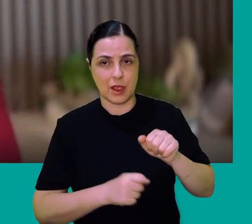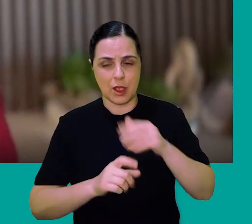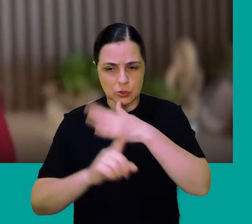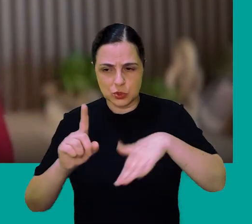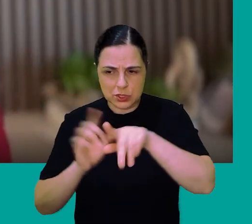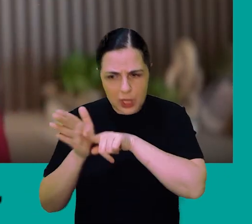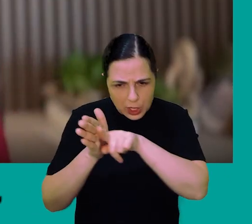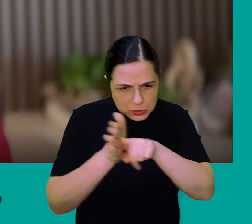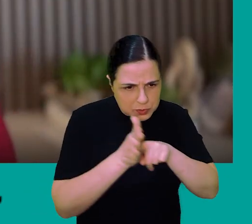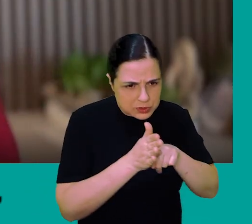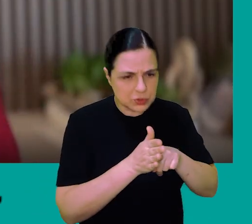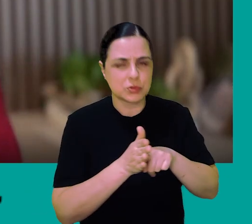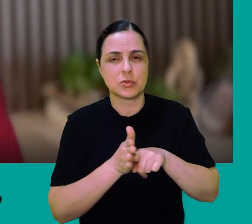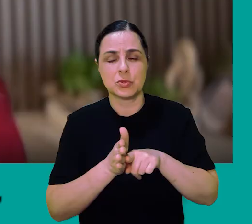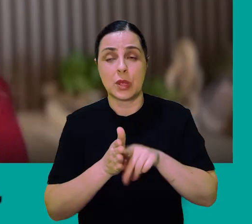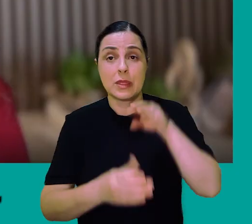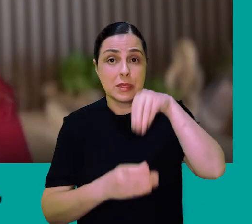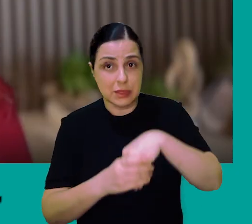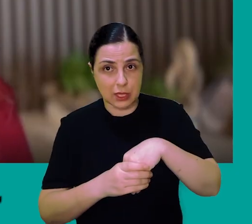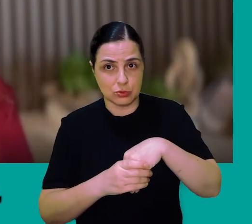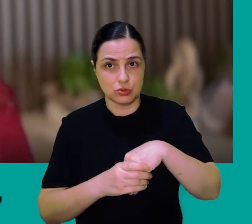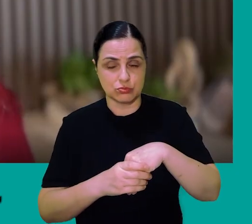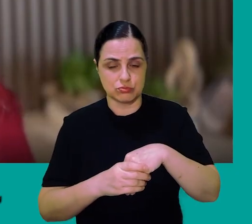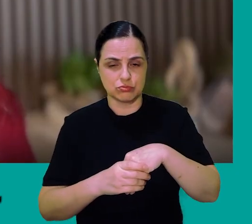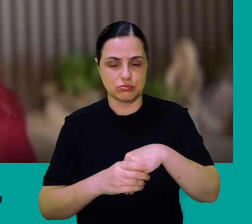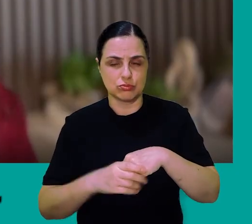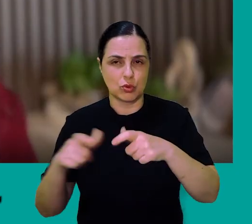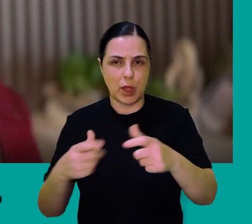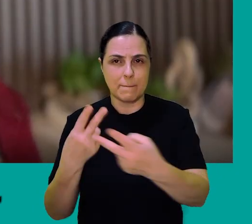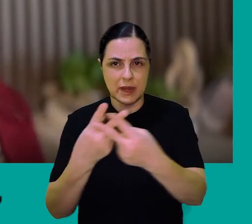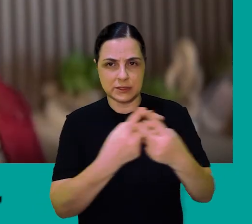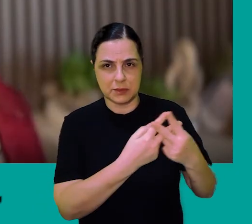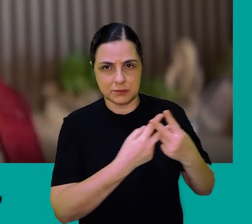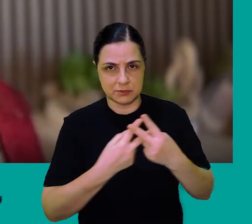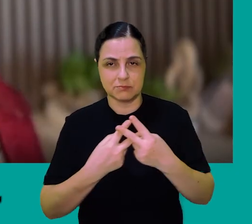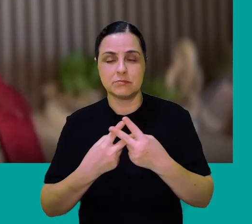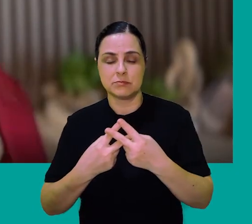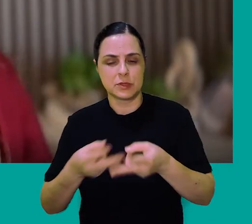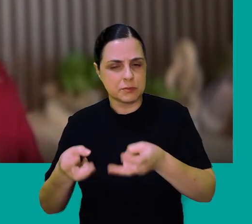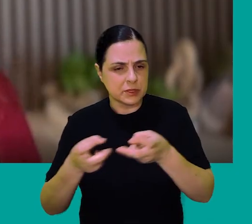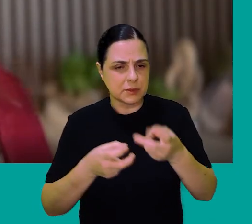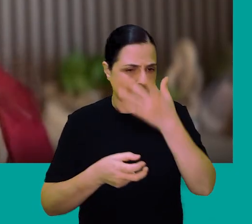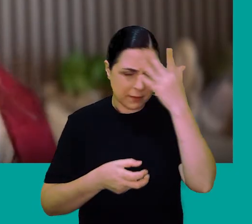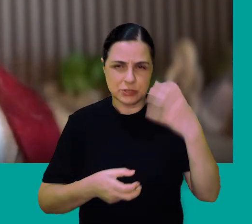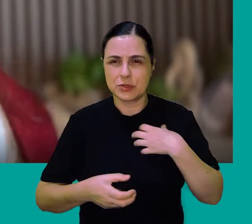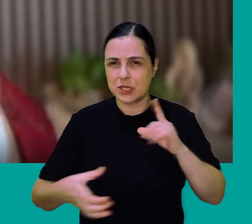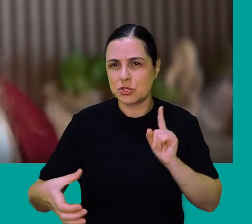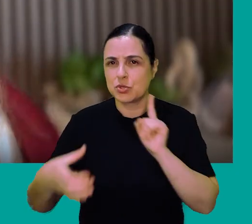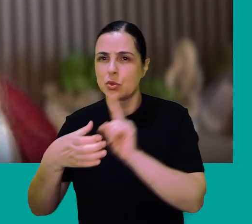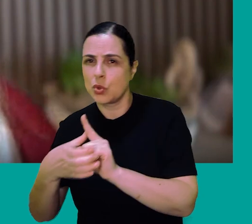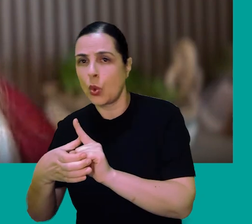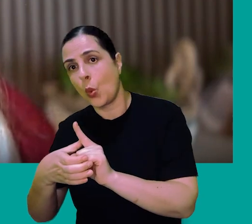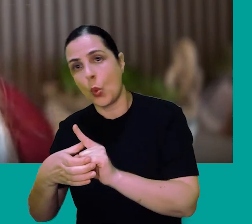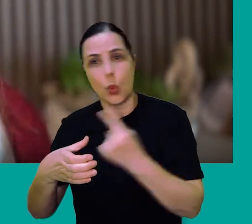uma penitenciária, mas o quanto essa dinâmica de pertencimento, o não pertencimento, adoece